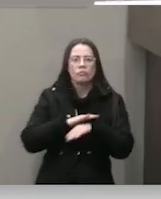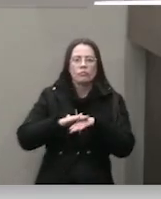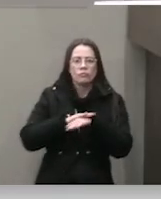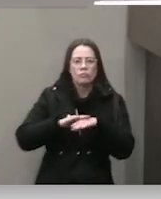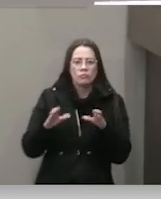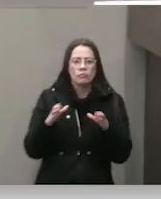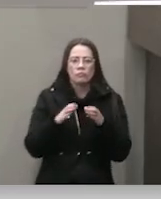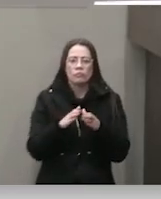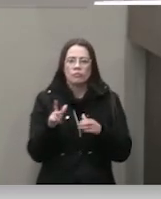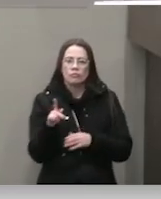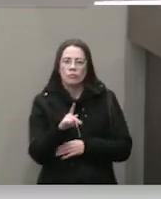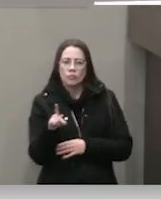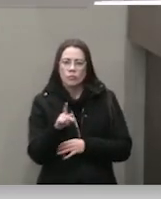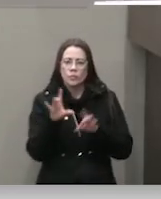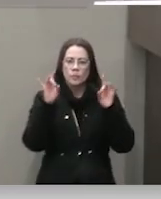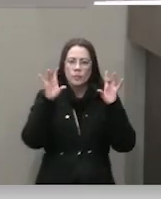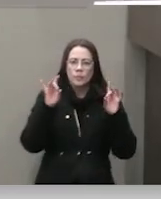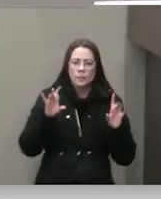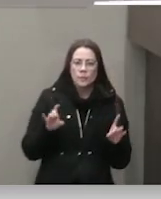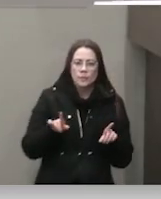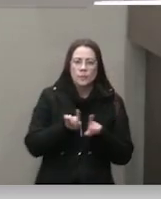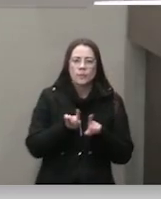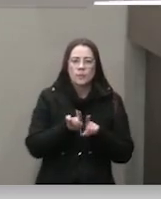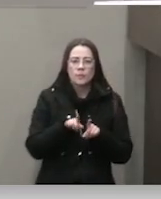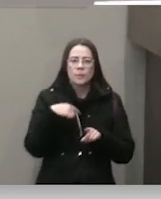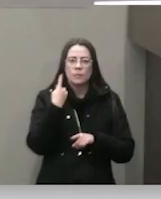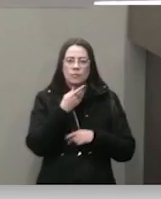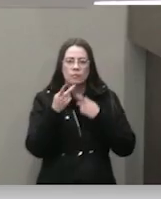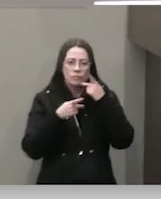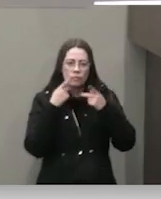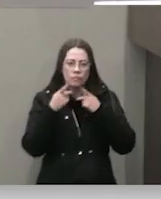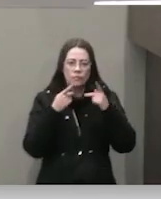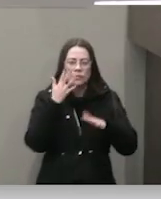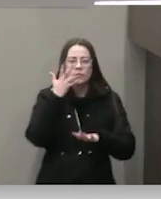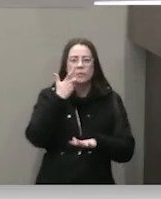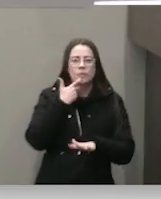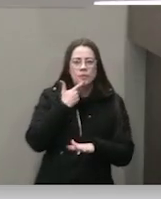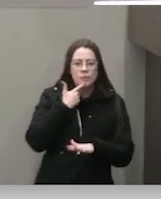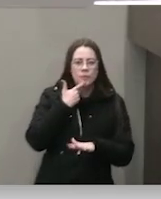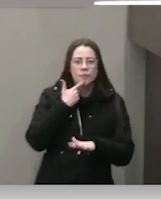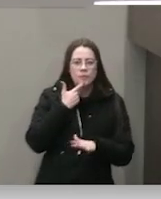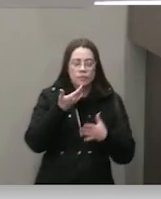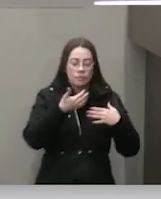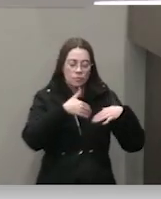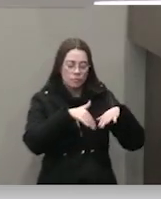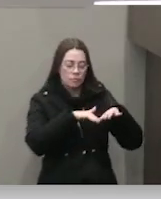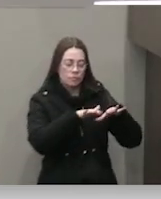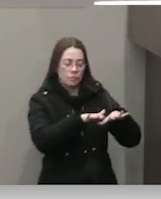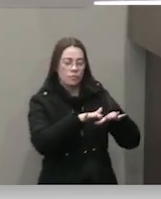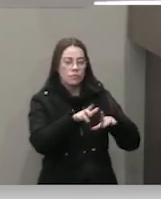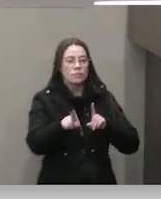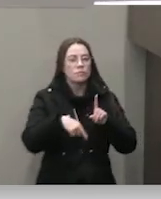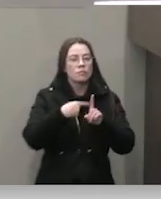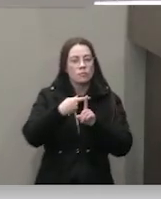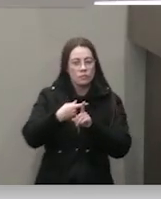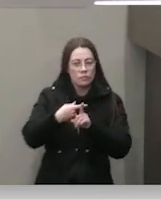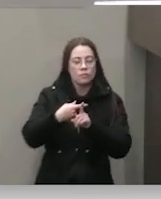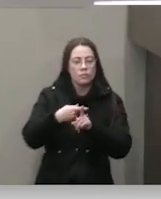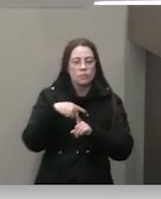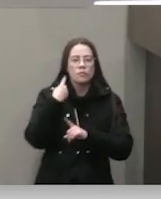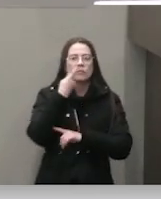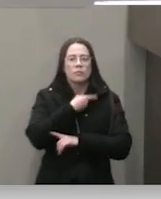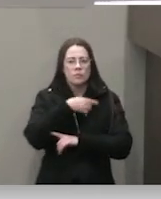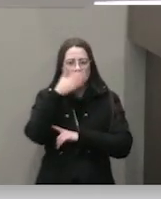com a categoria e, especialmente, quando estamos tratando de crianças incluídas, mais ainda. A gente